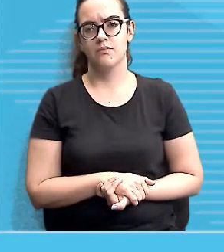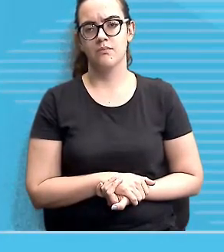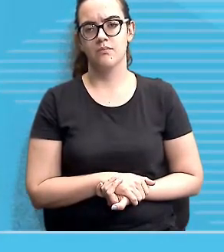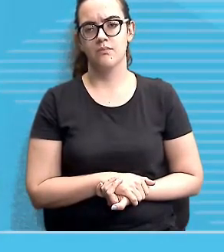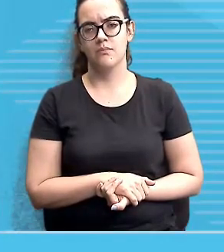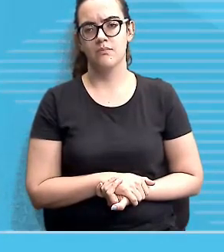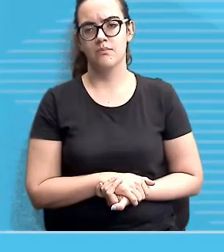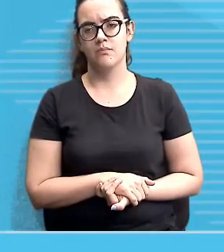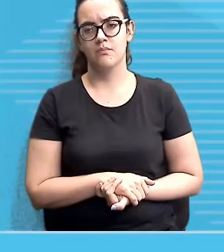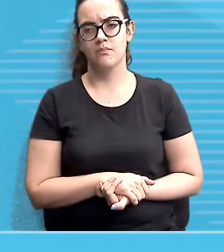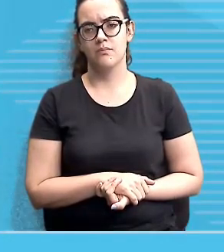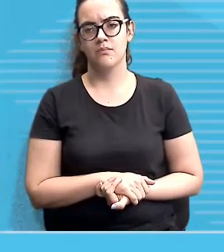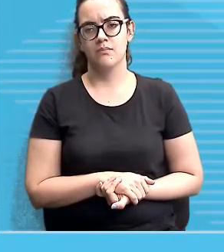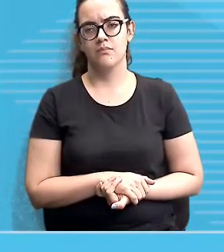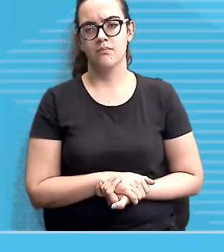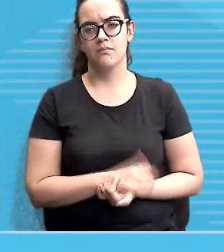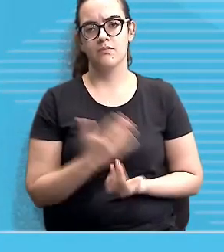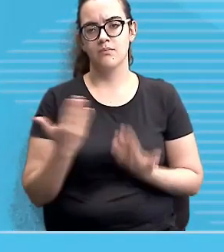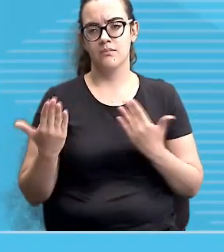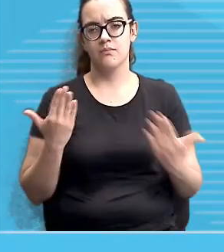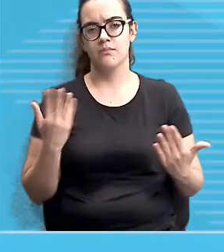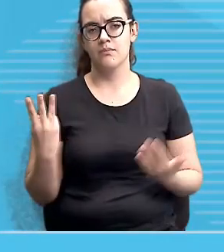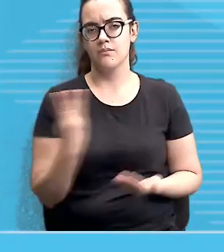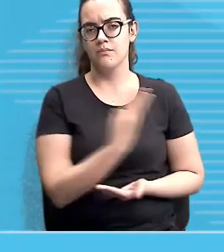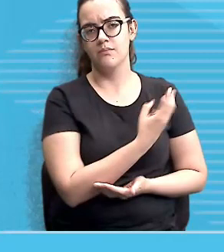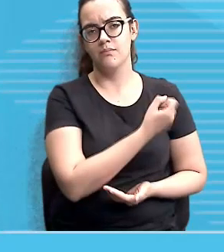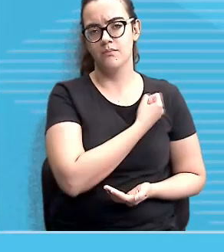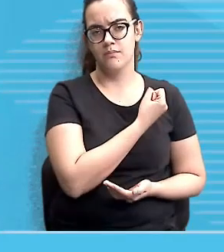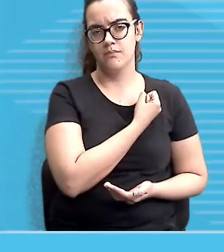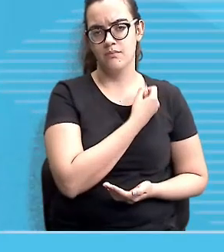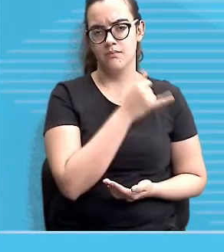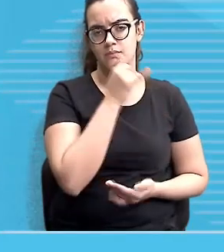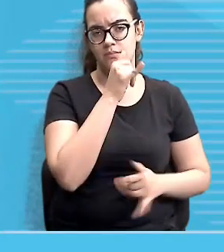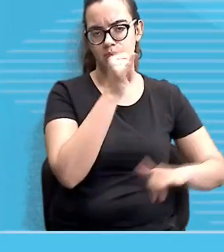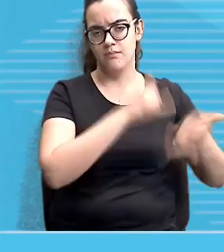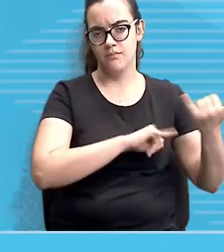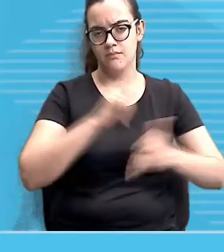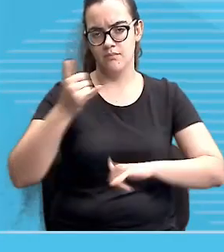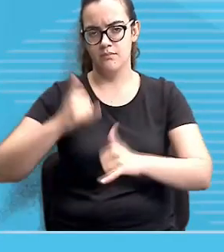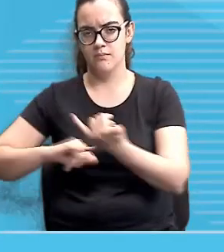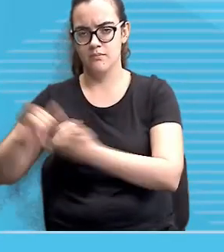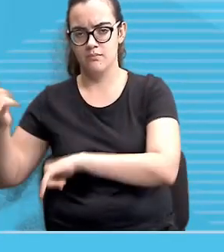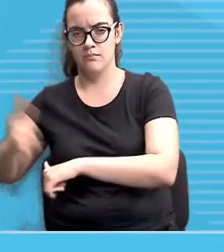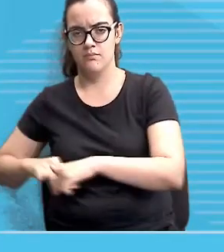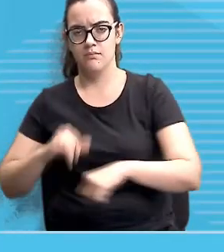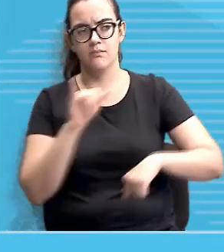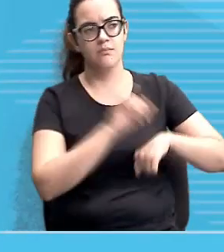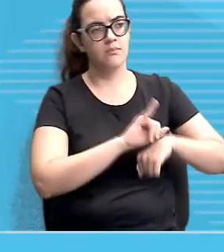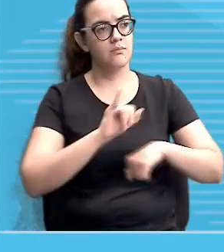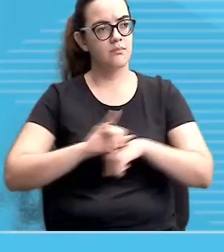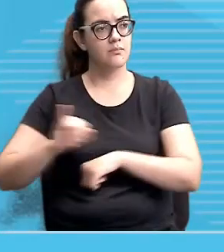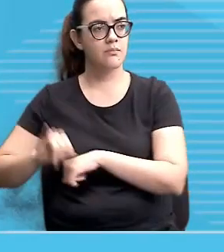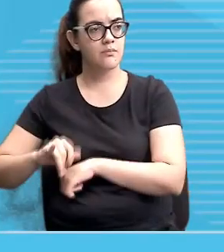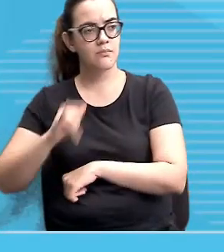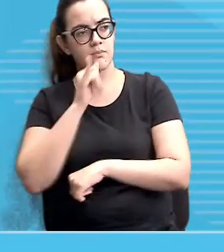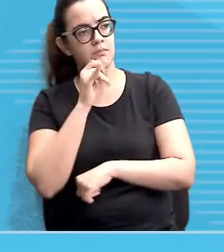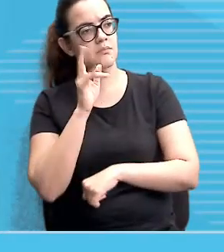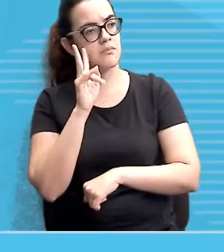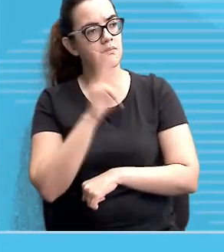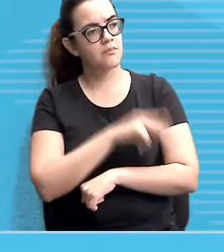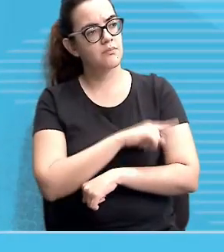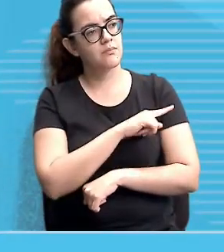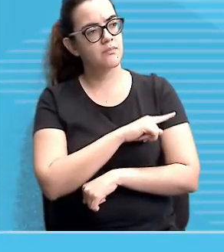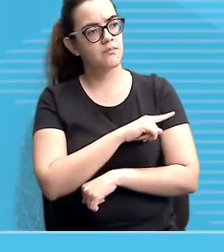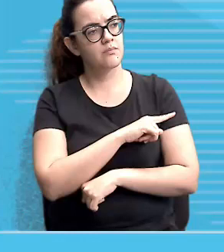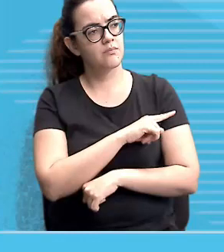é a maior até agora E aí me refez a conta né